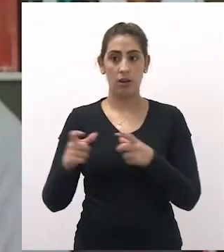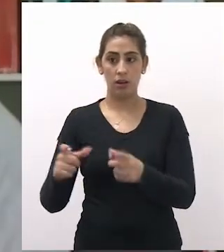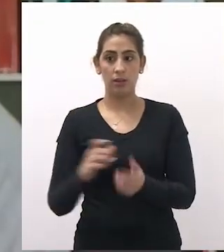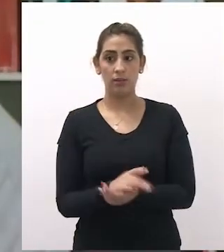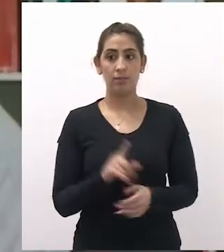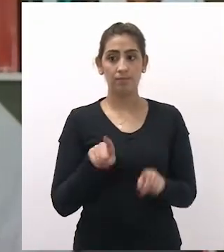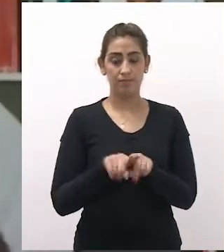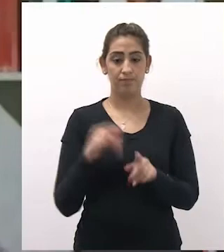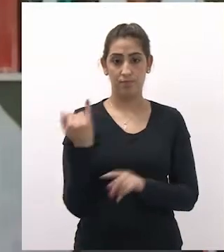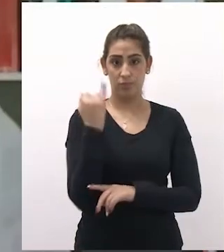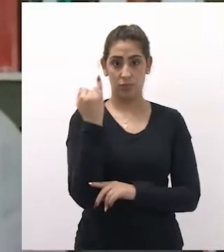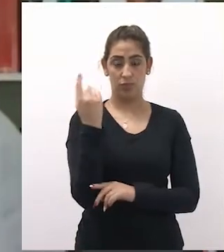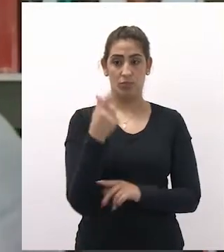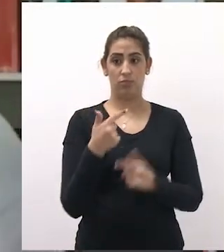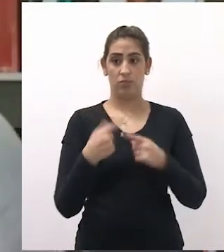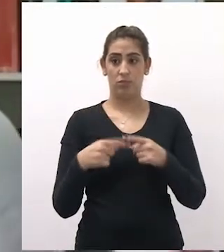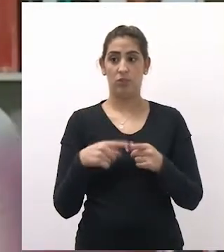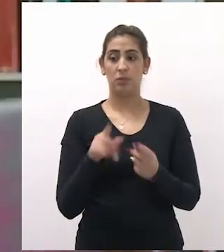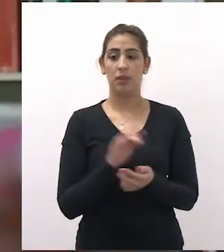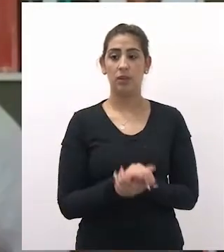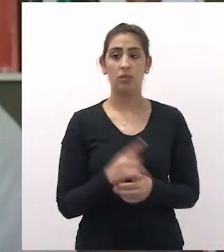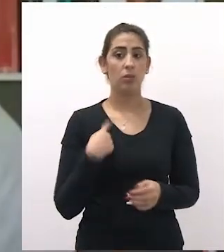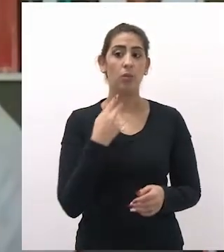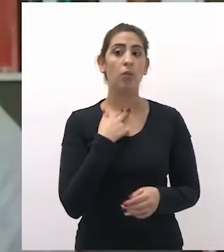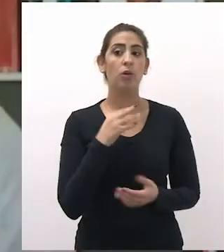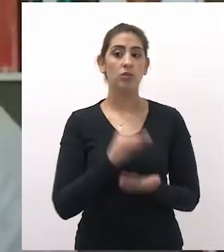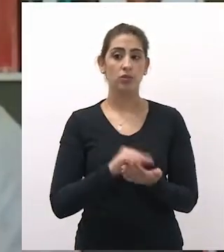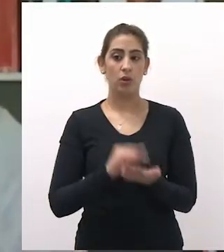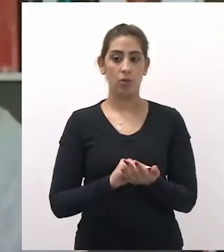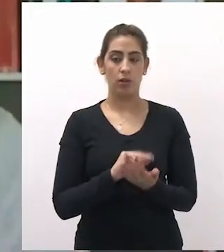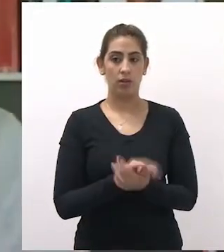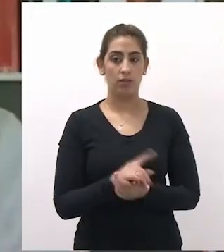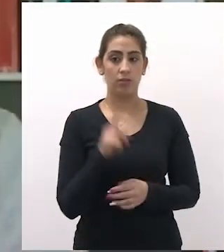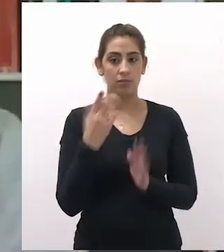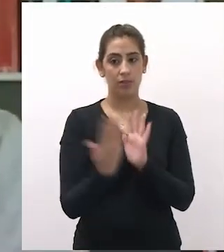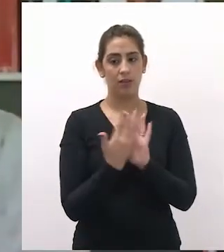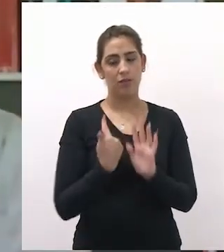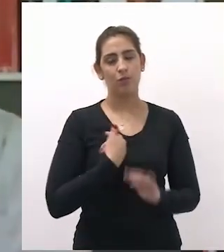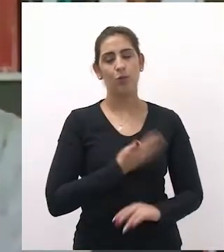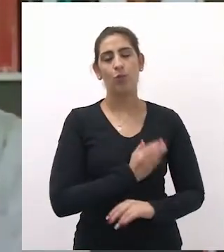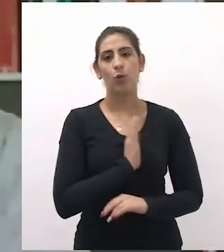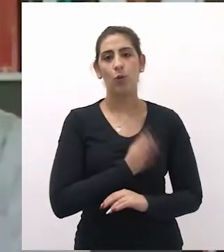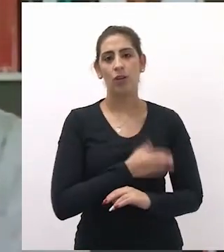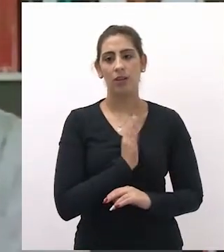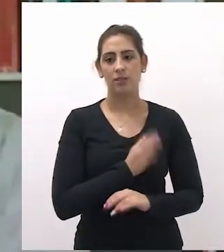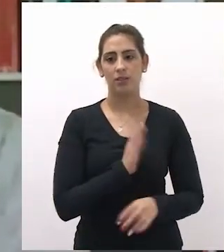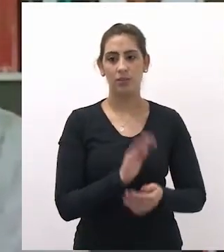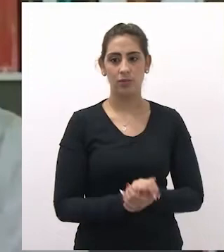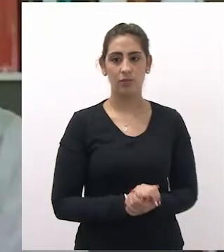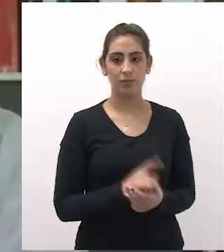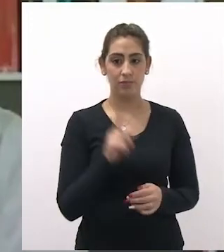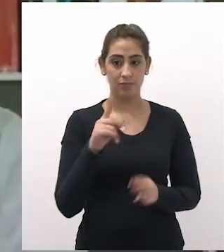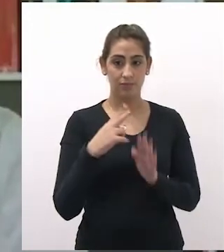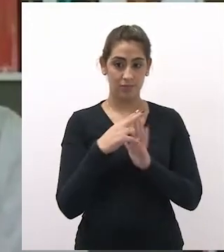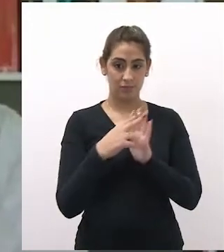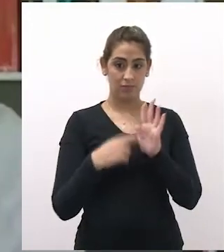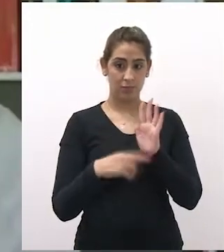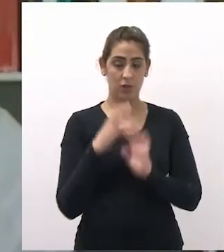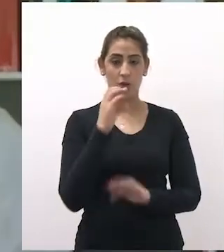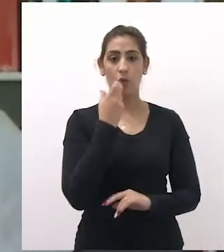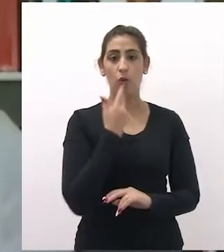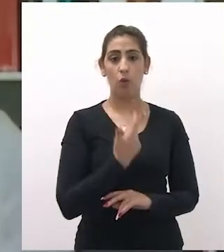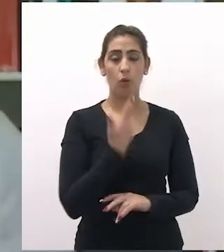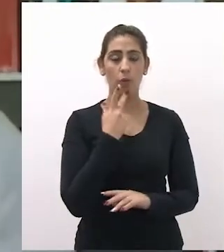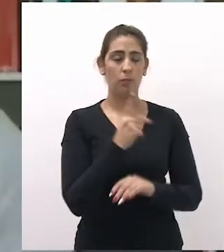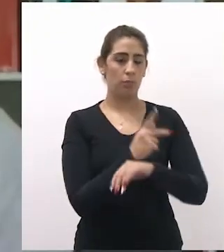questão do pertencimento. Não pode faltar. O livro do coração, esse livro aqui, A Cor Púrpura, foi